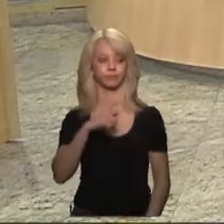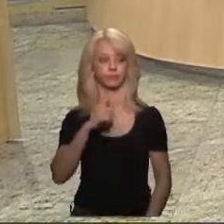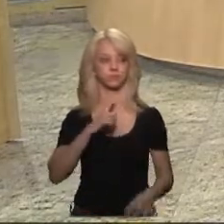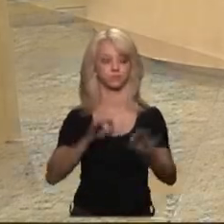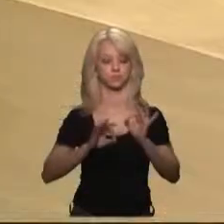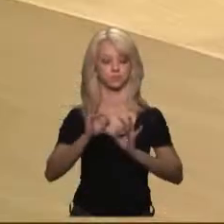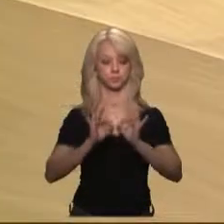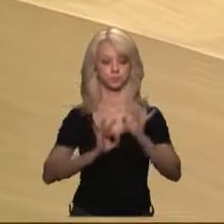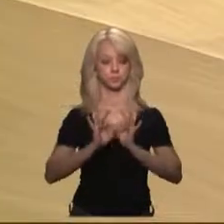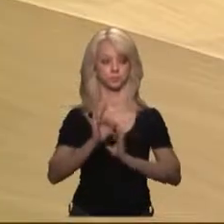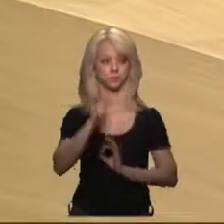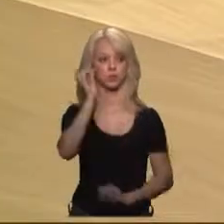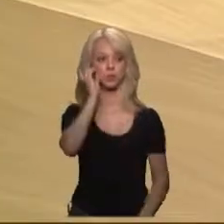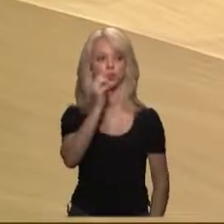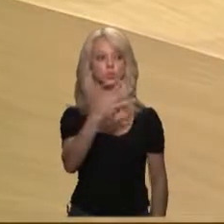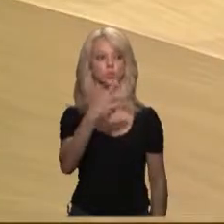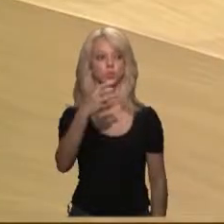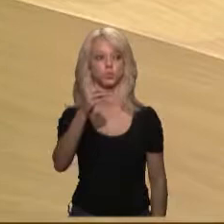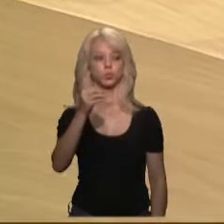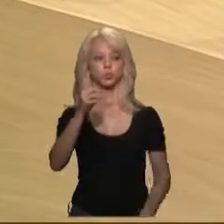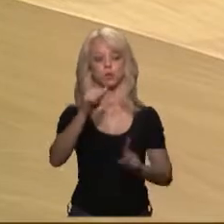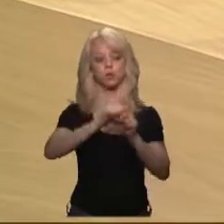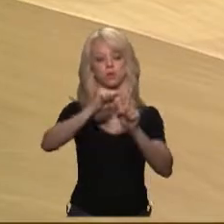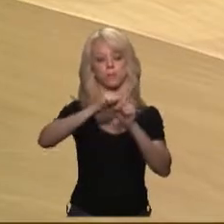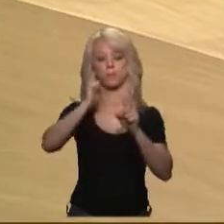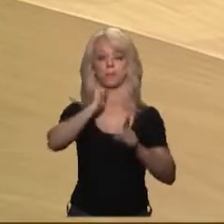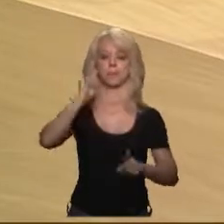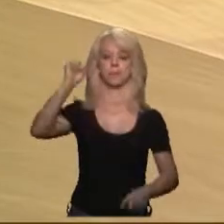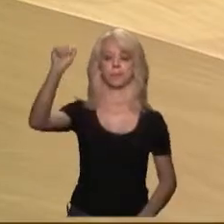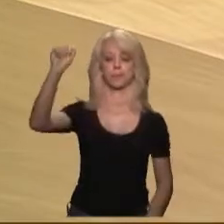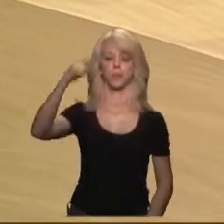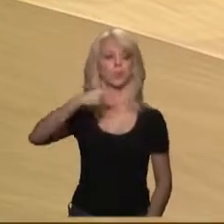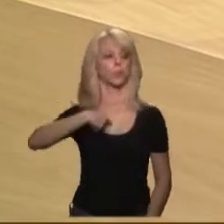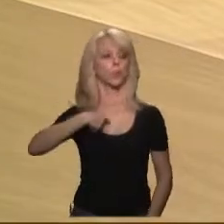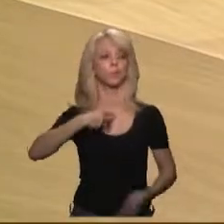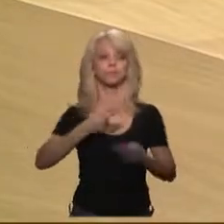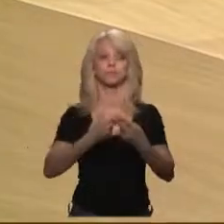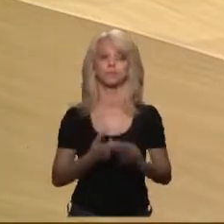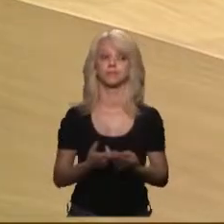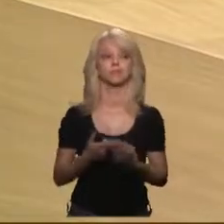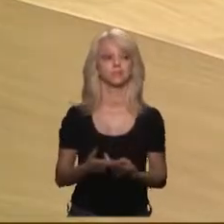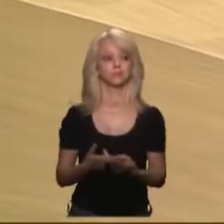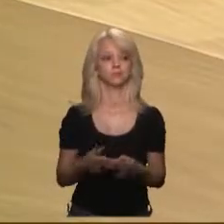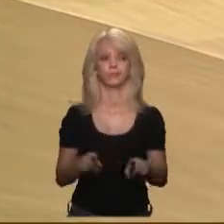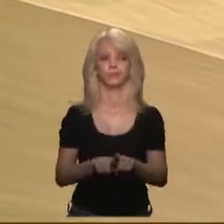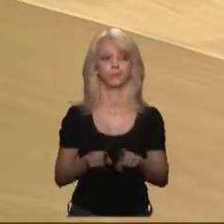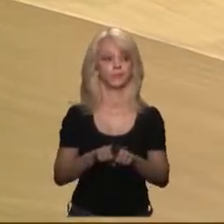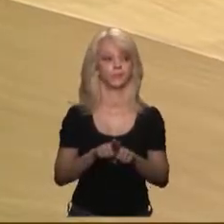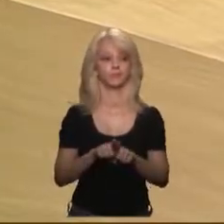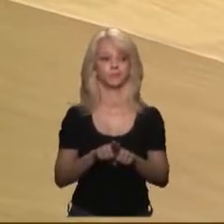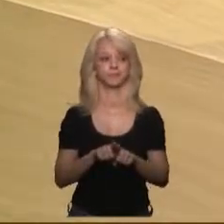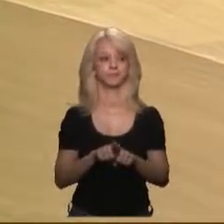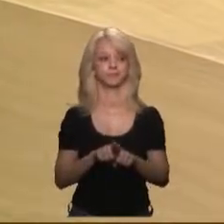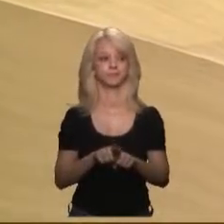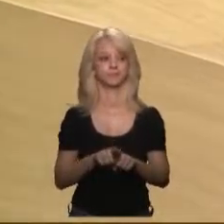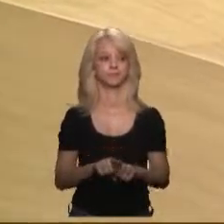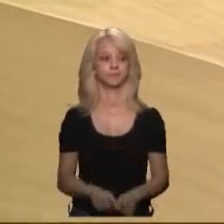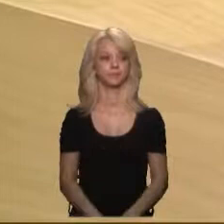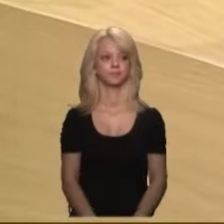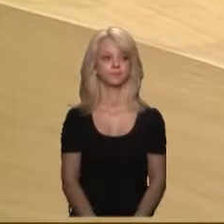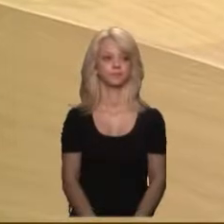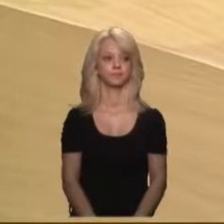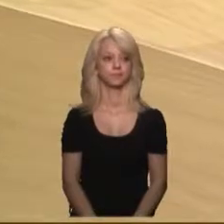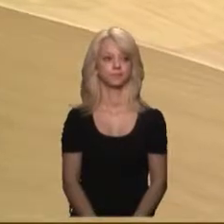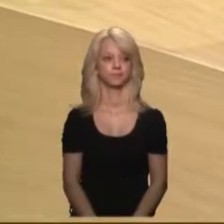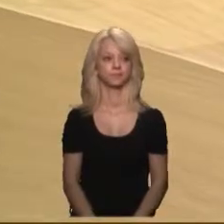tem todos os pareceres desse projeto também, e eu estou aguardando também aí a inclusão dele na pauta, respeitando o regimento